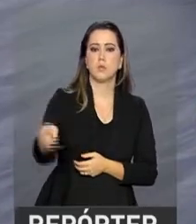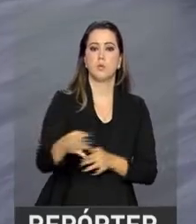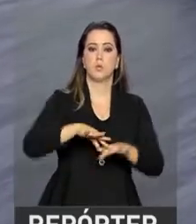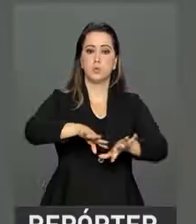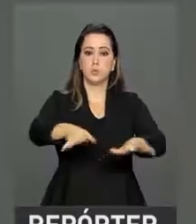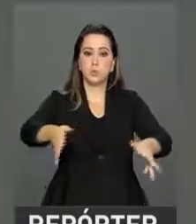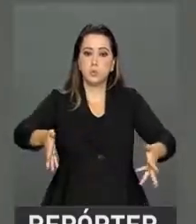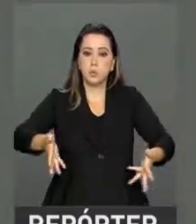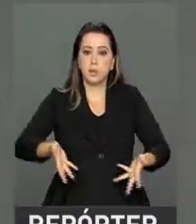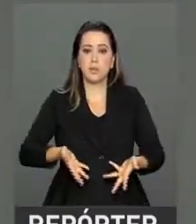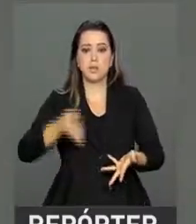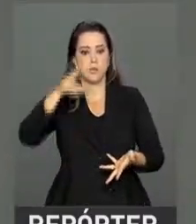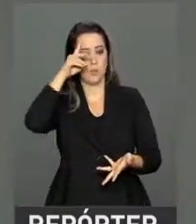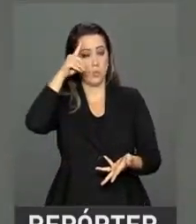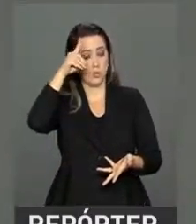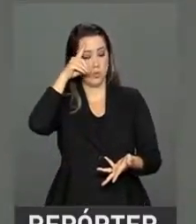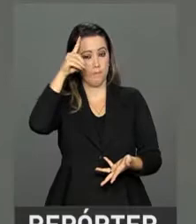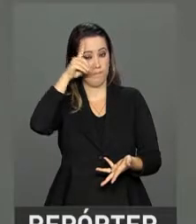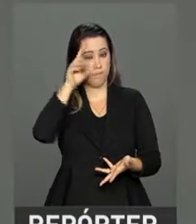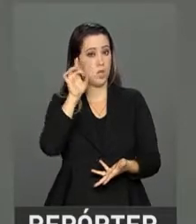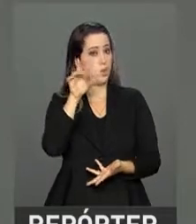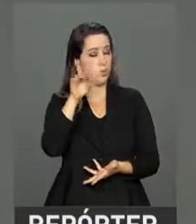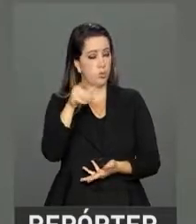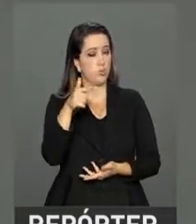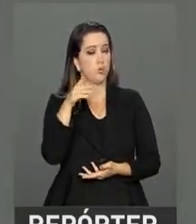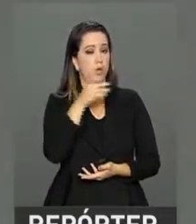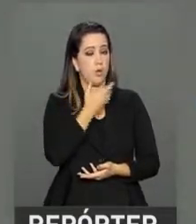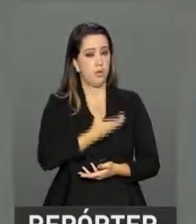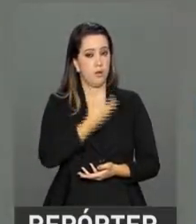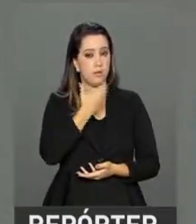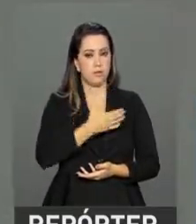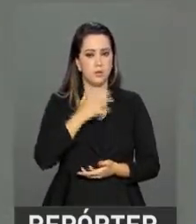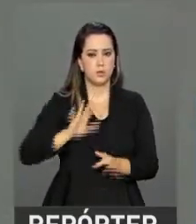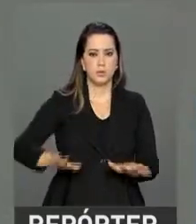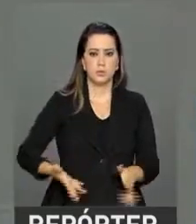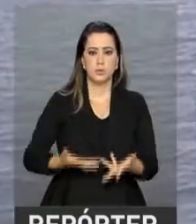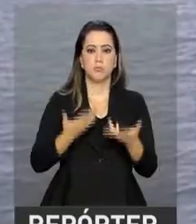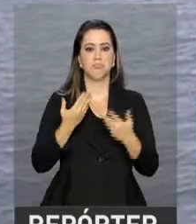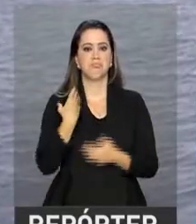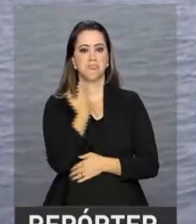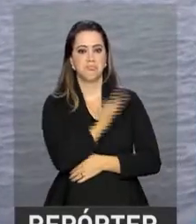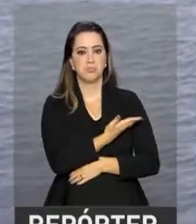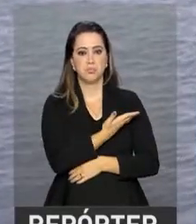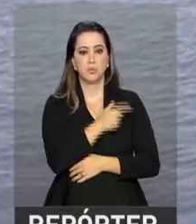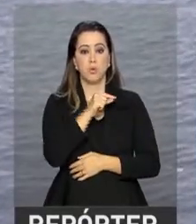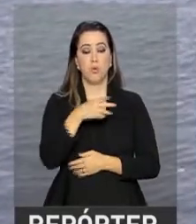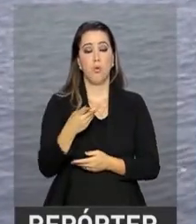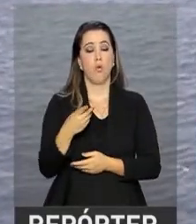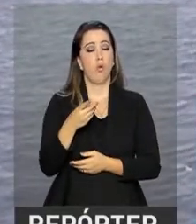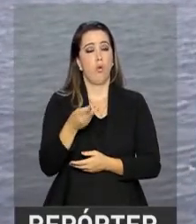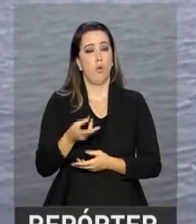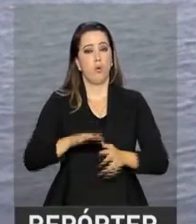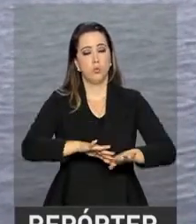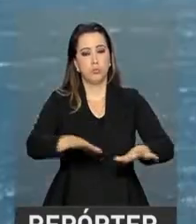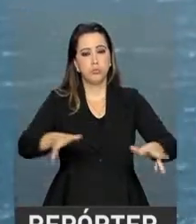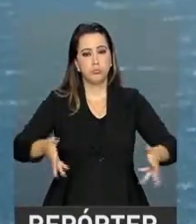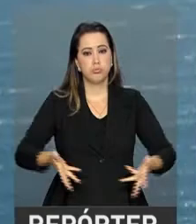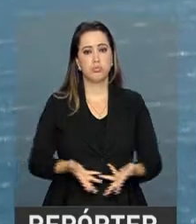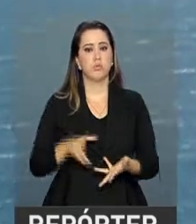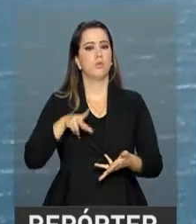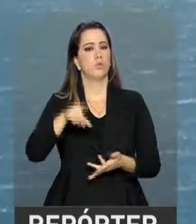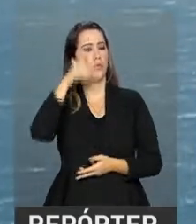dia somente em dezembro de 2017 foram extraídos um milhão seiscentos e oitenta e cinco mil